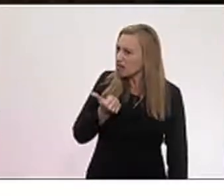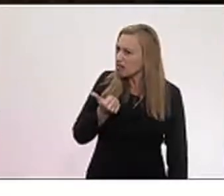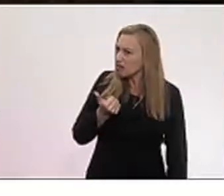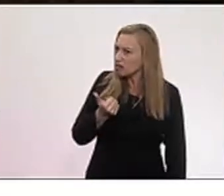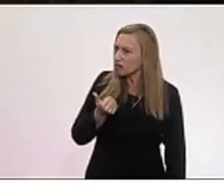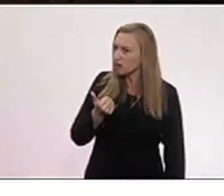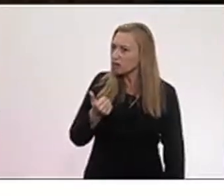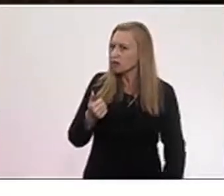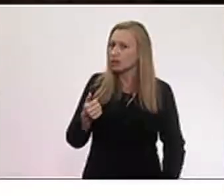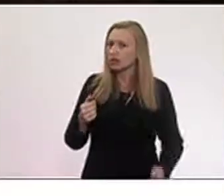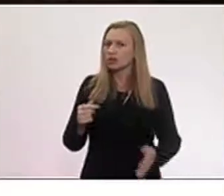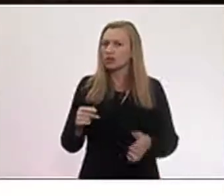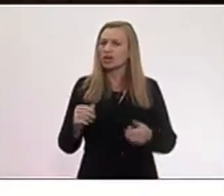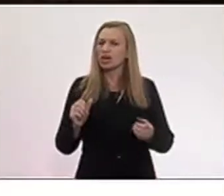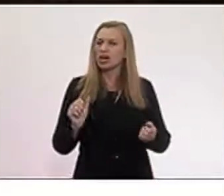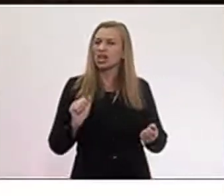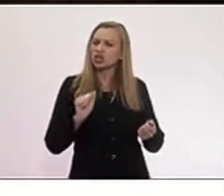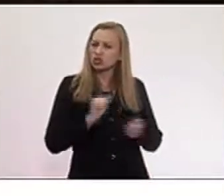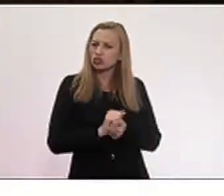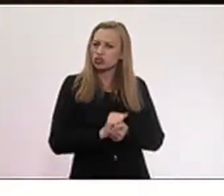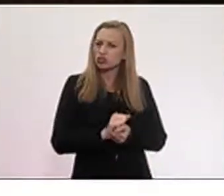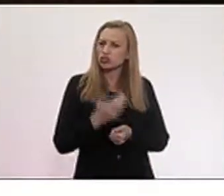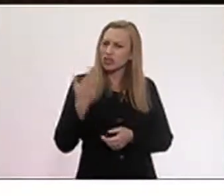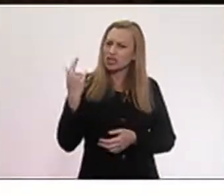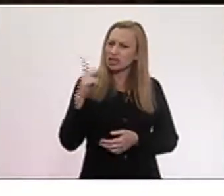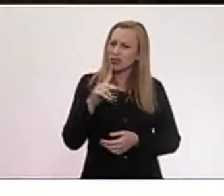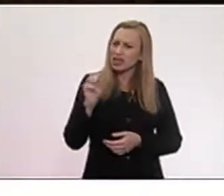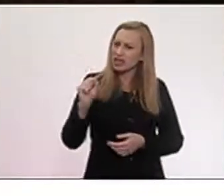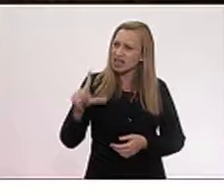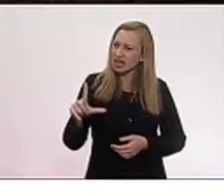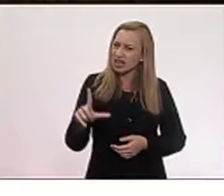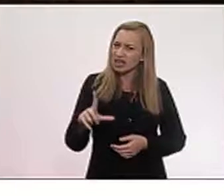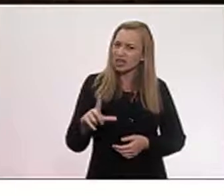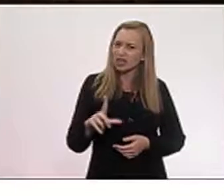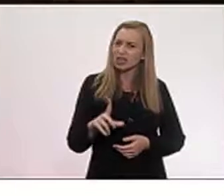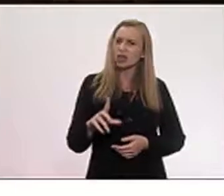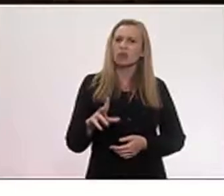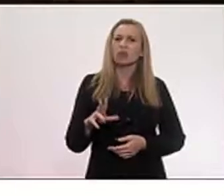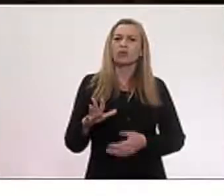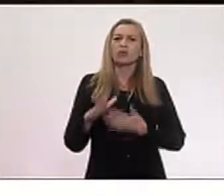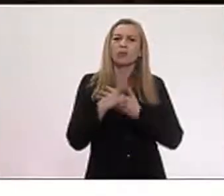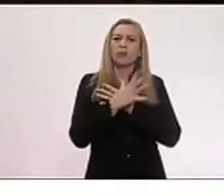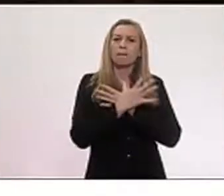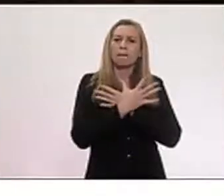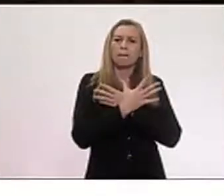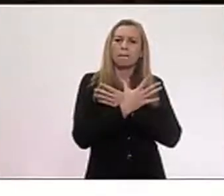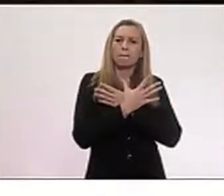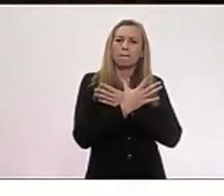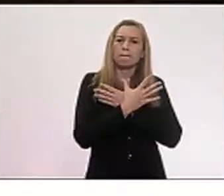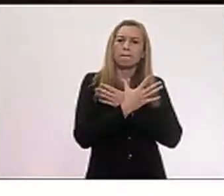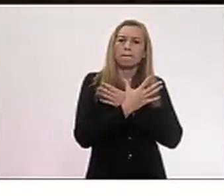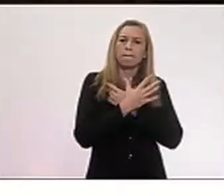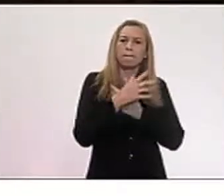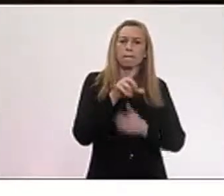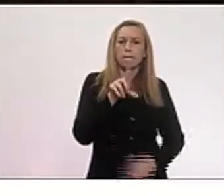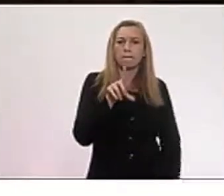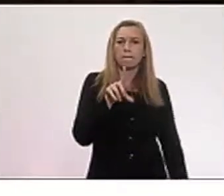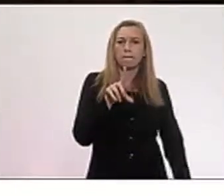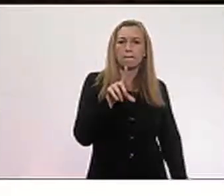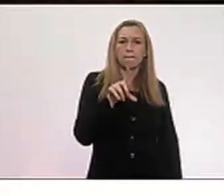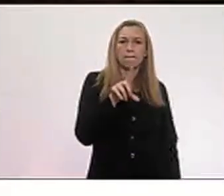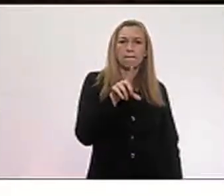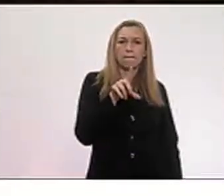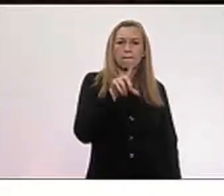foram membros do PSL, aquele pássaro chamado cupim. O senhor conhece